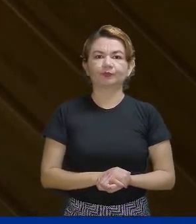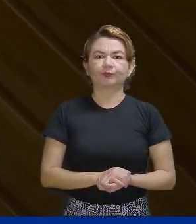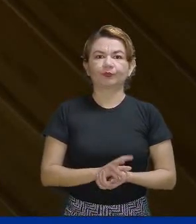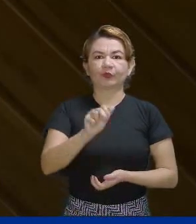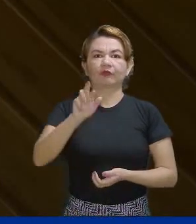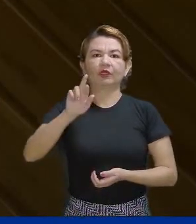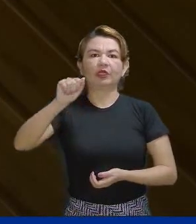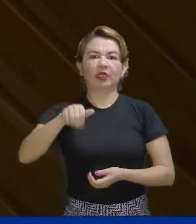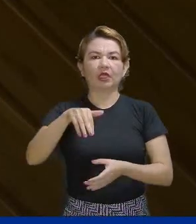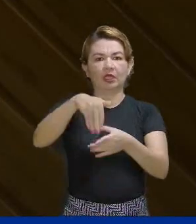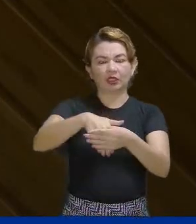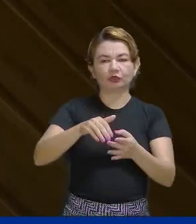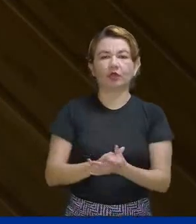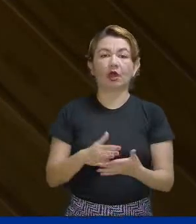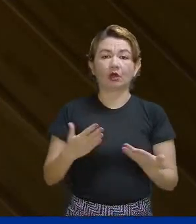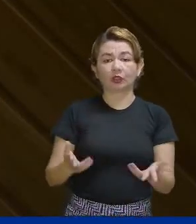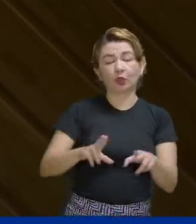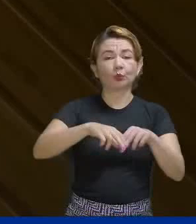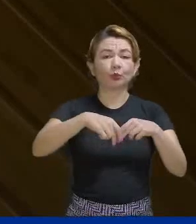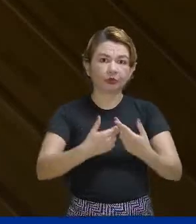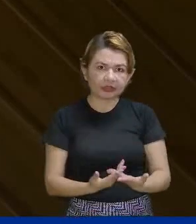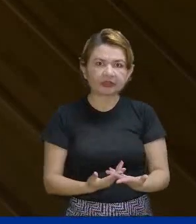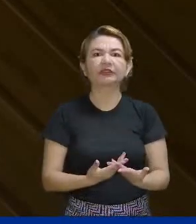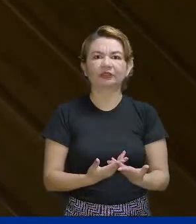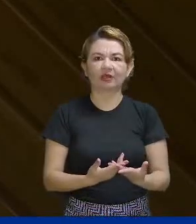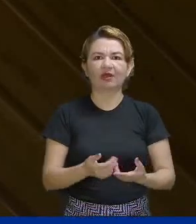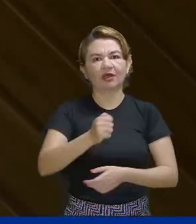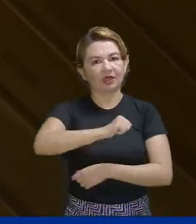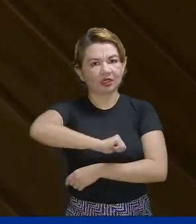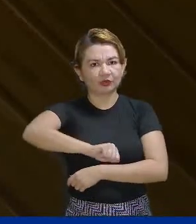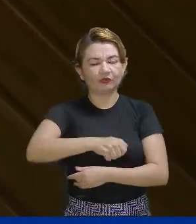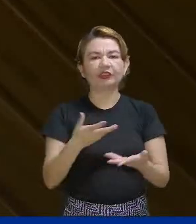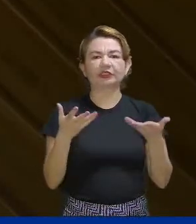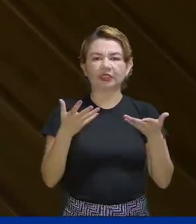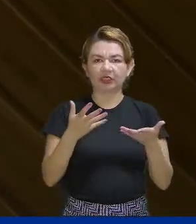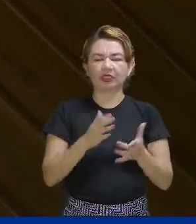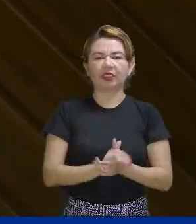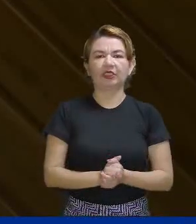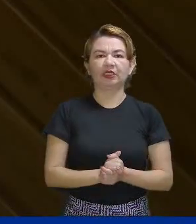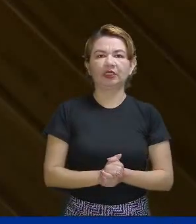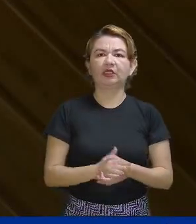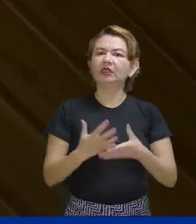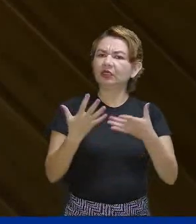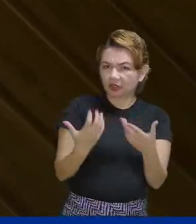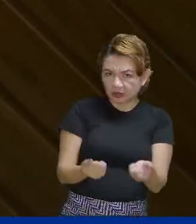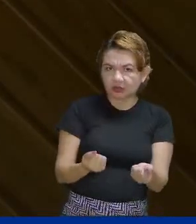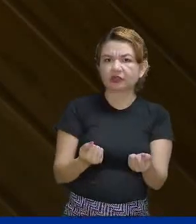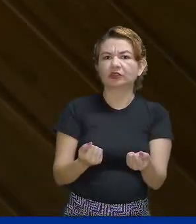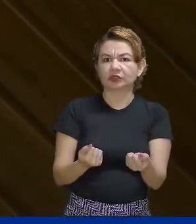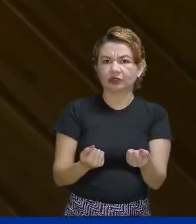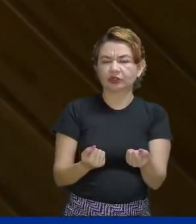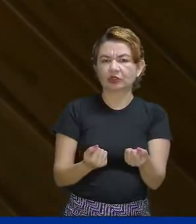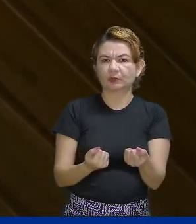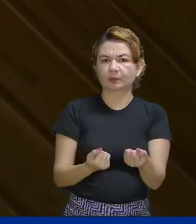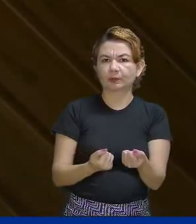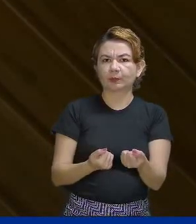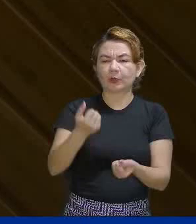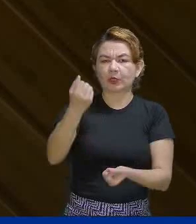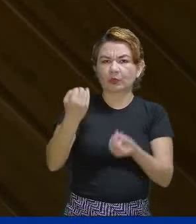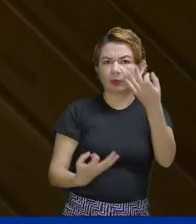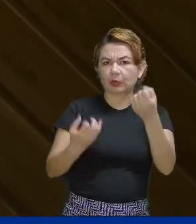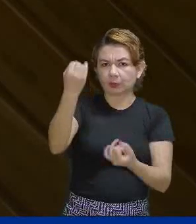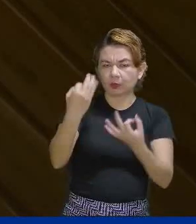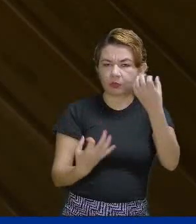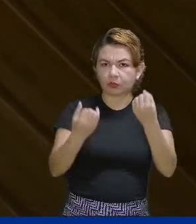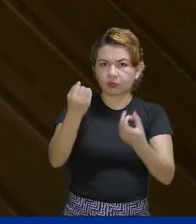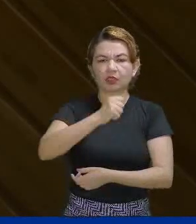vara eleitoral. Nesse sentido, Excelência, a defesa requer que seja acolhida os argumentos de defesa no